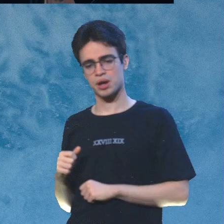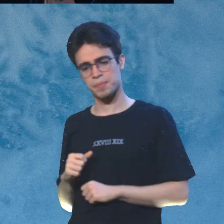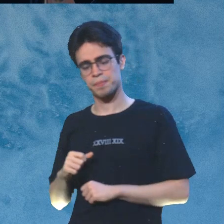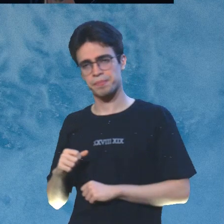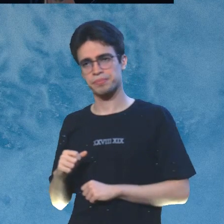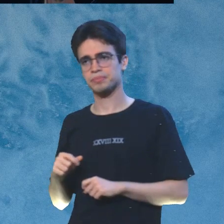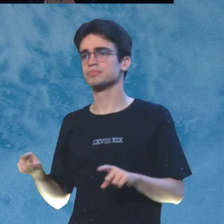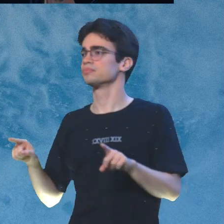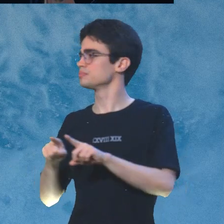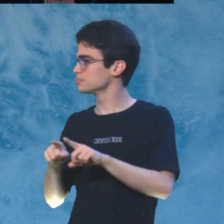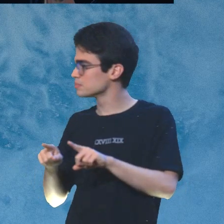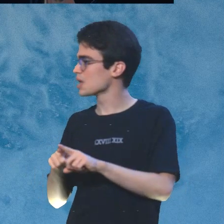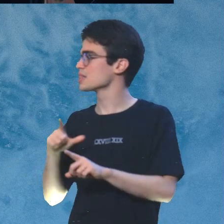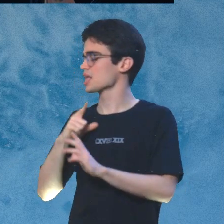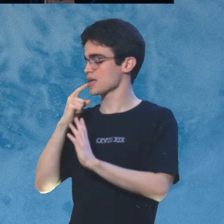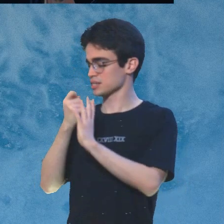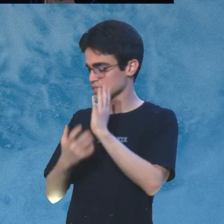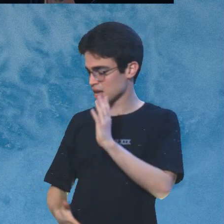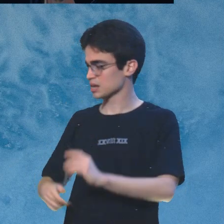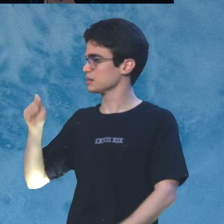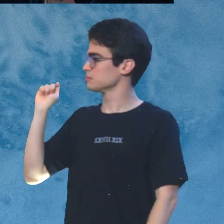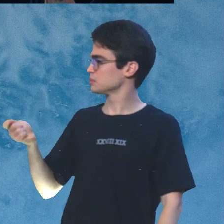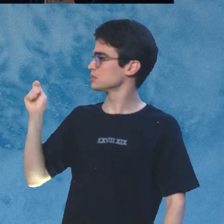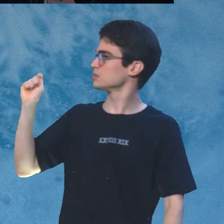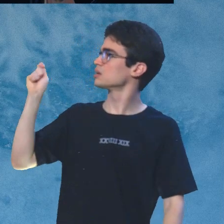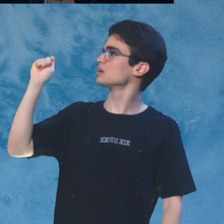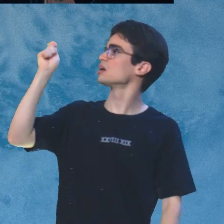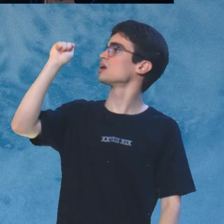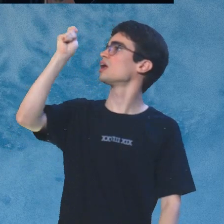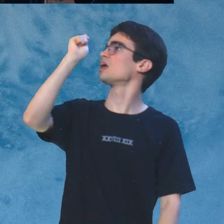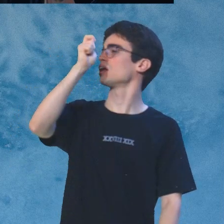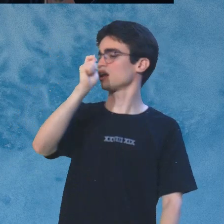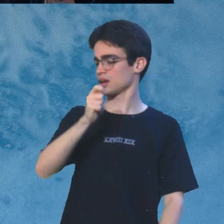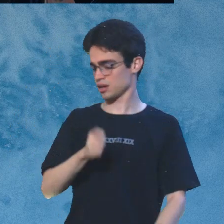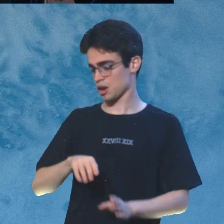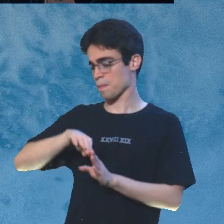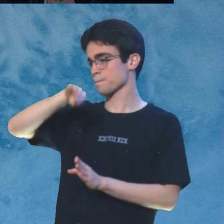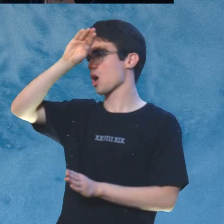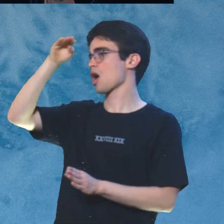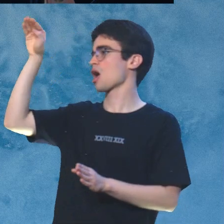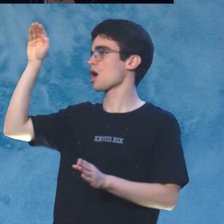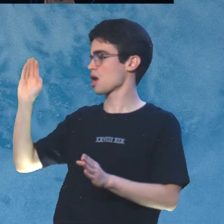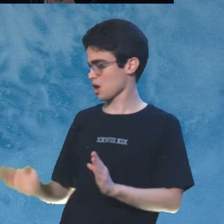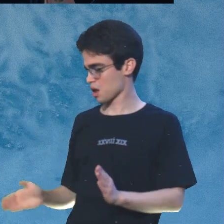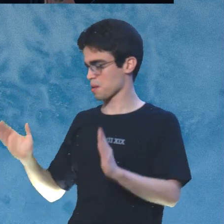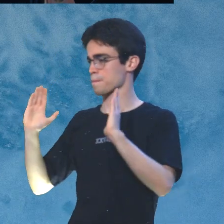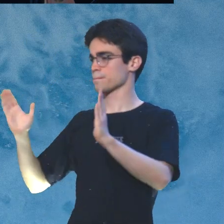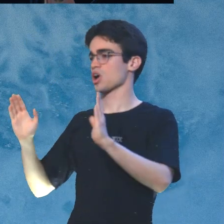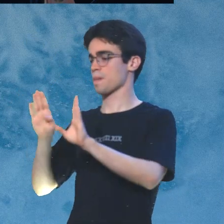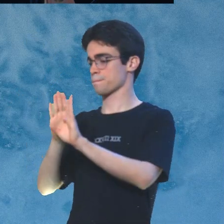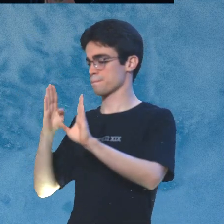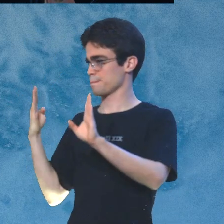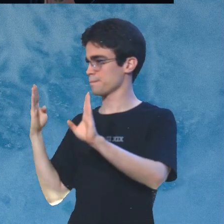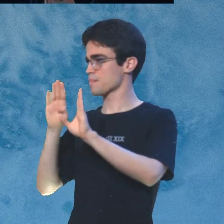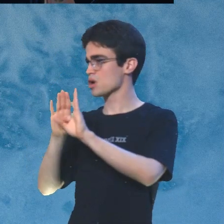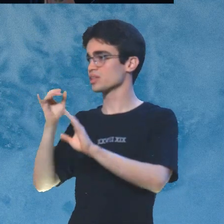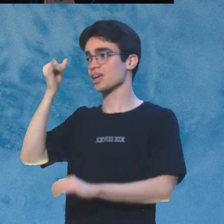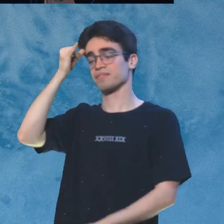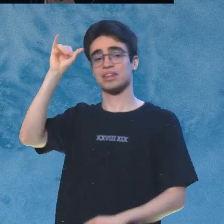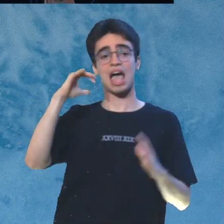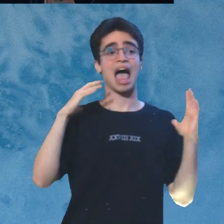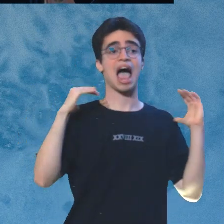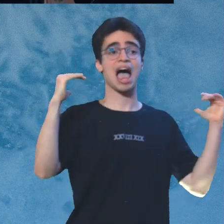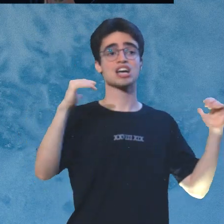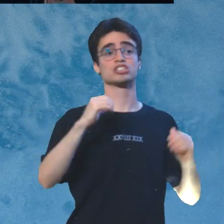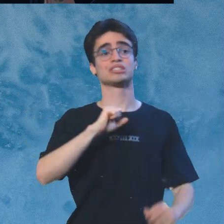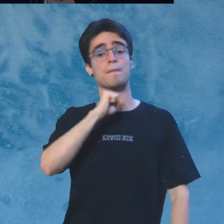e aspergisse com sangue os batentes das portas, para que o anjo da morte não matasse seus filhos mais